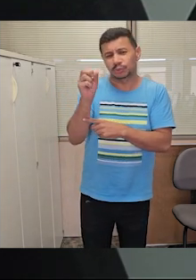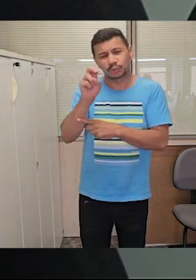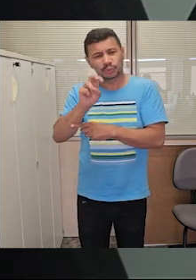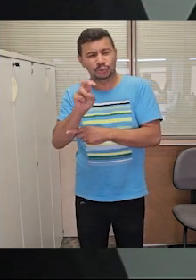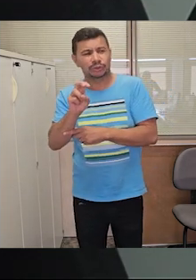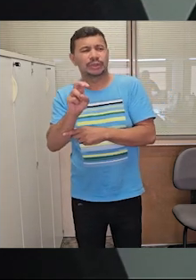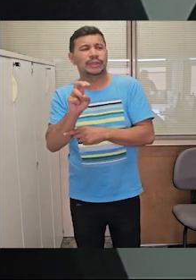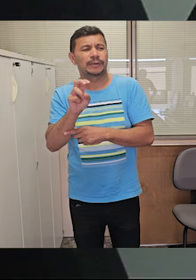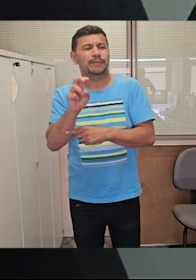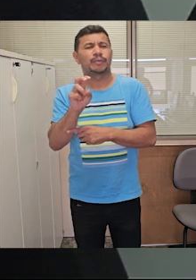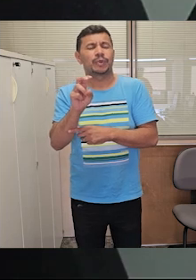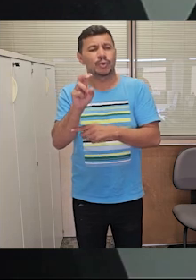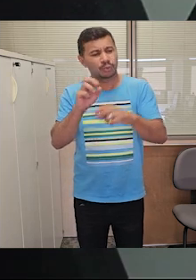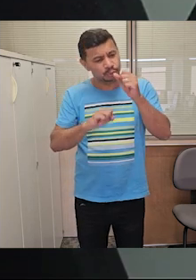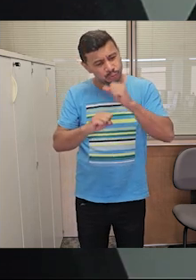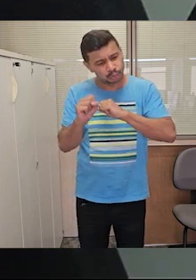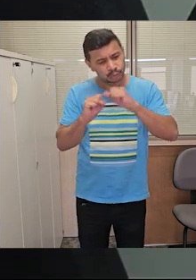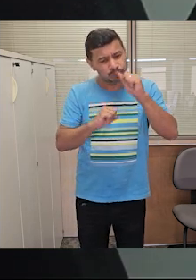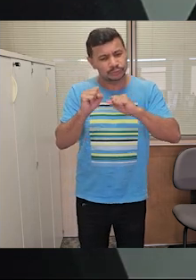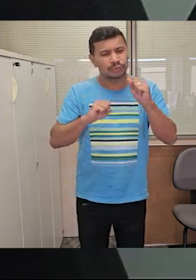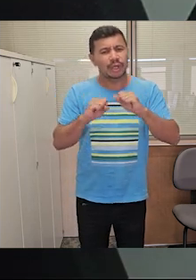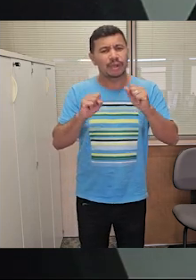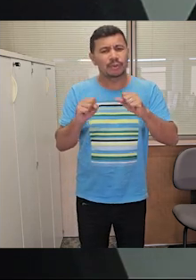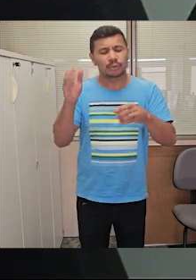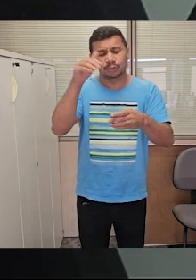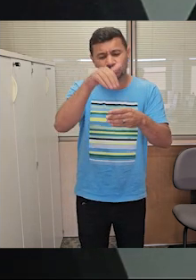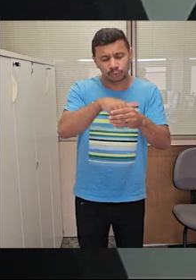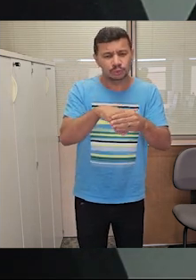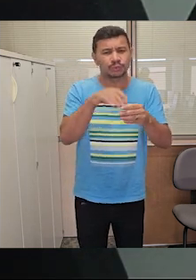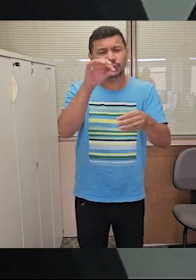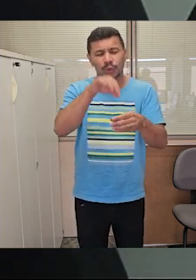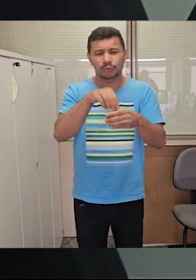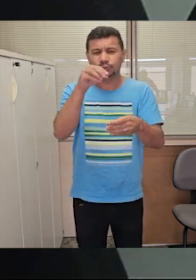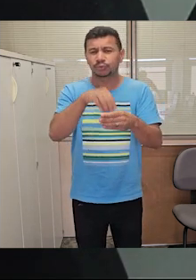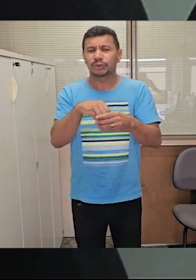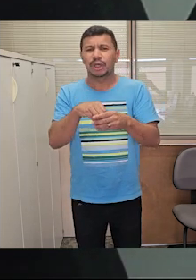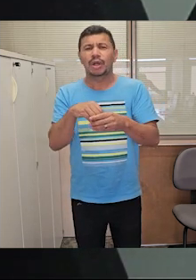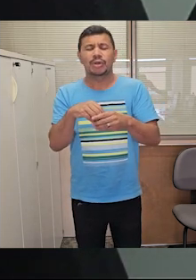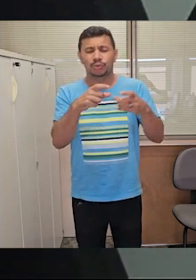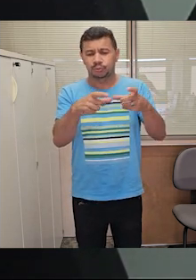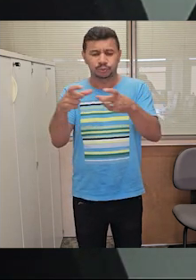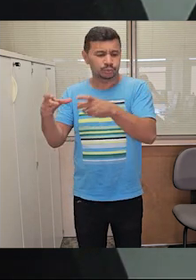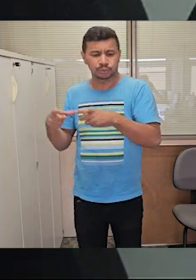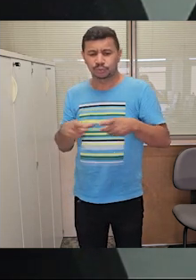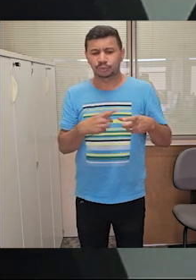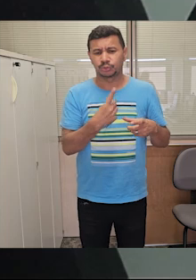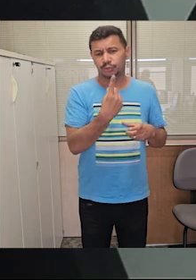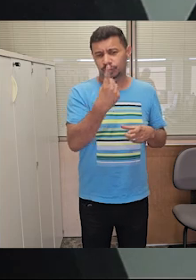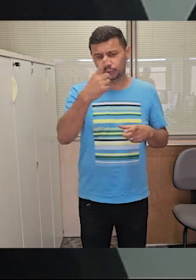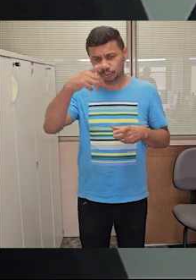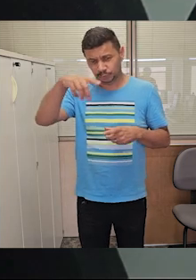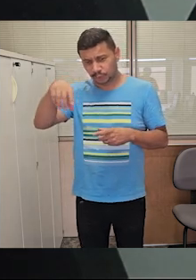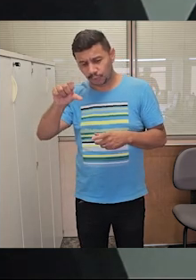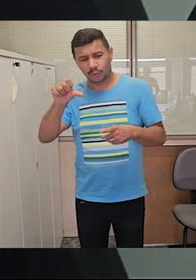reconhecido pela empresa e passou, então, a ter eleição nas 19 seções que era